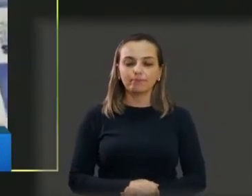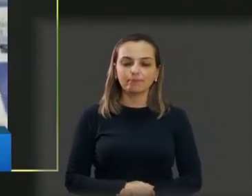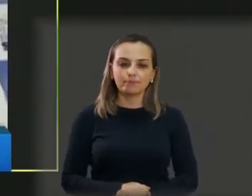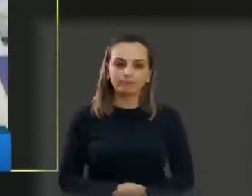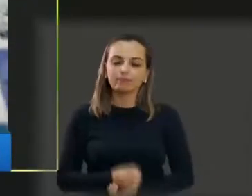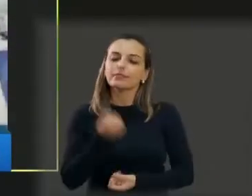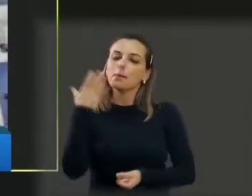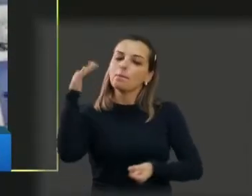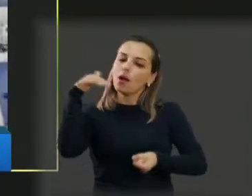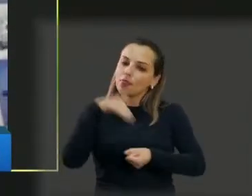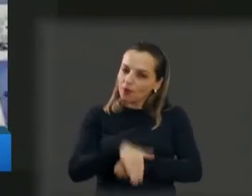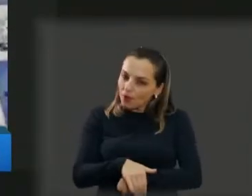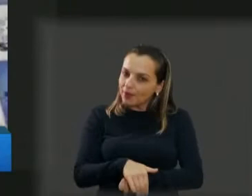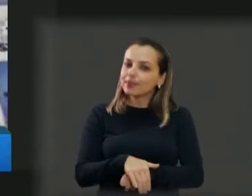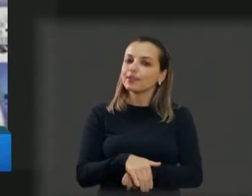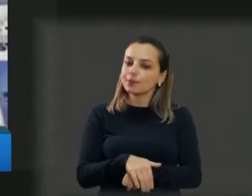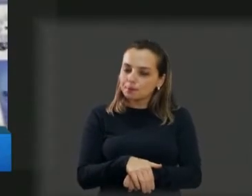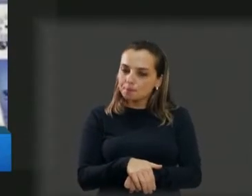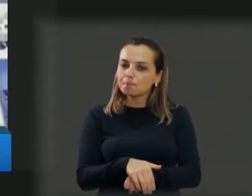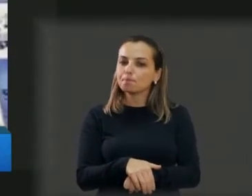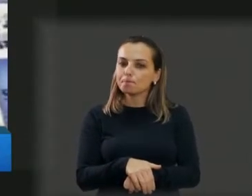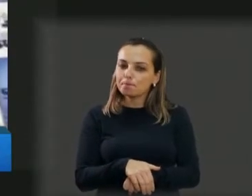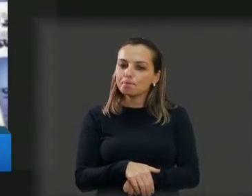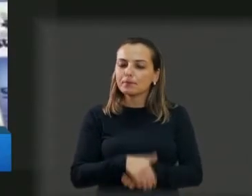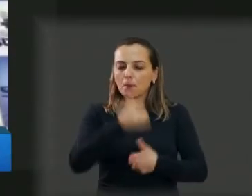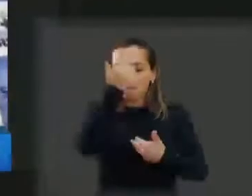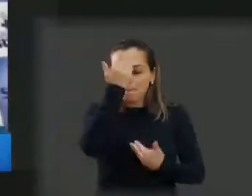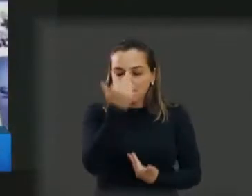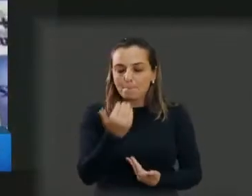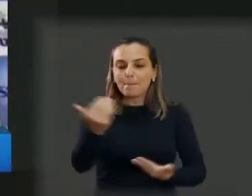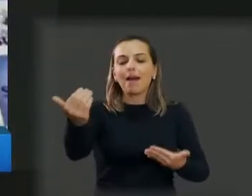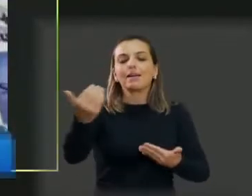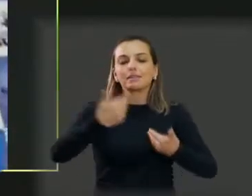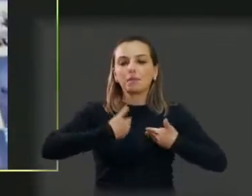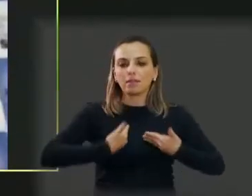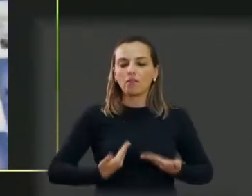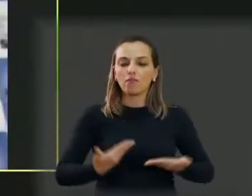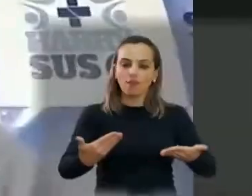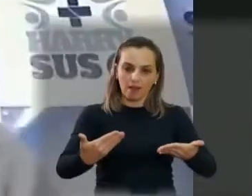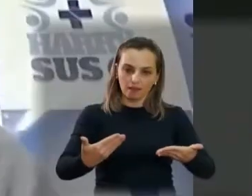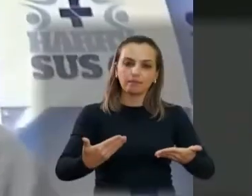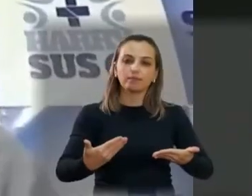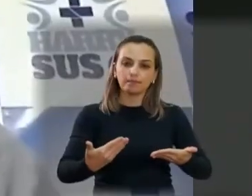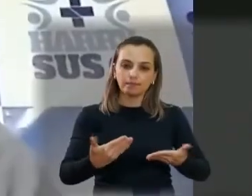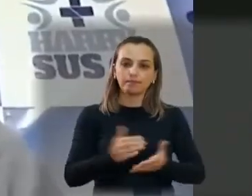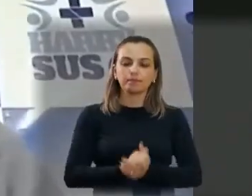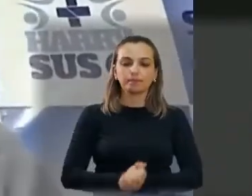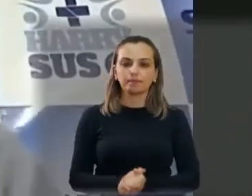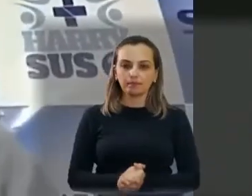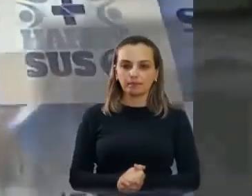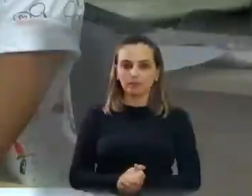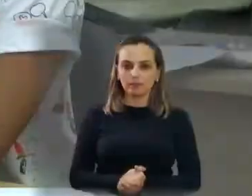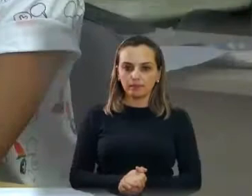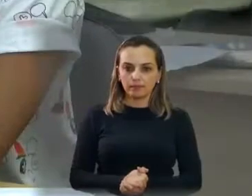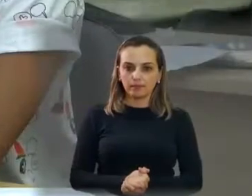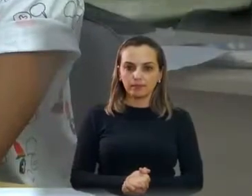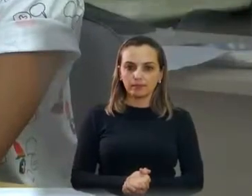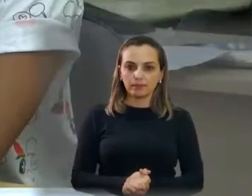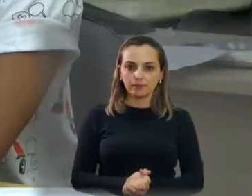Boa noite. Muito obrigado aí pelo convite, Tainara. É, eu